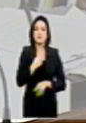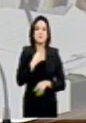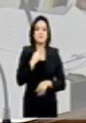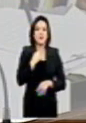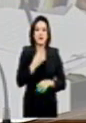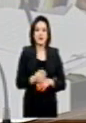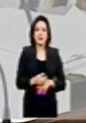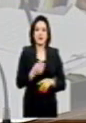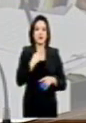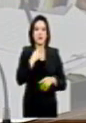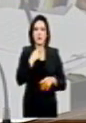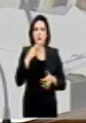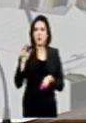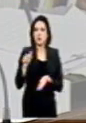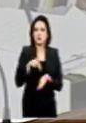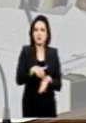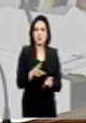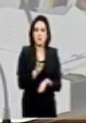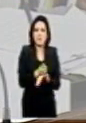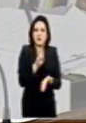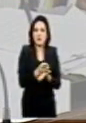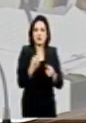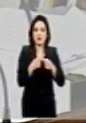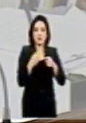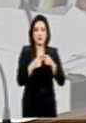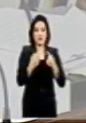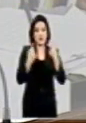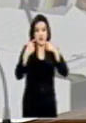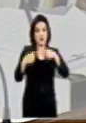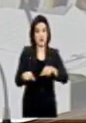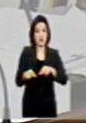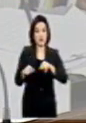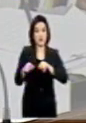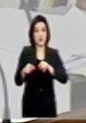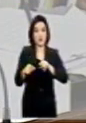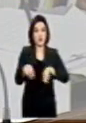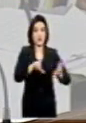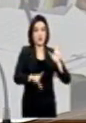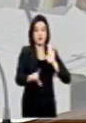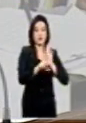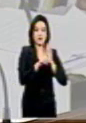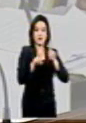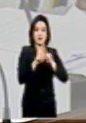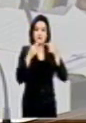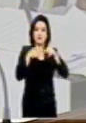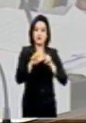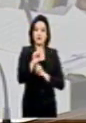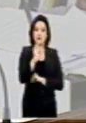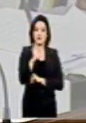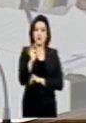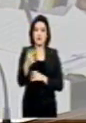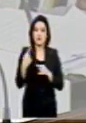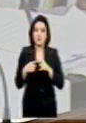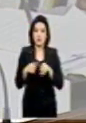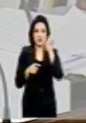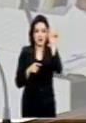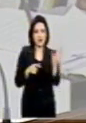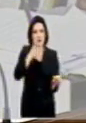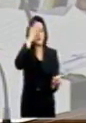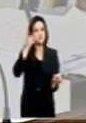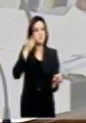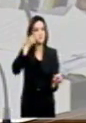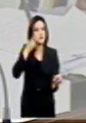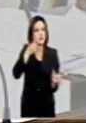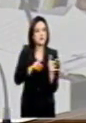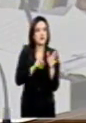impede o prosseguimento da investigação perante juízes do natural e perante o STF, pois a investigada não detém